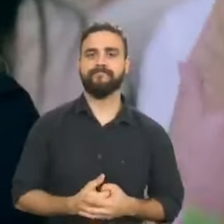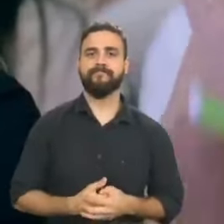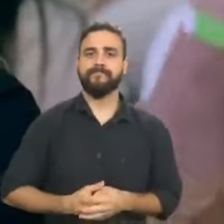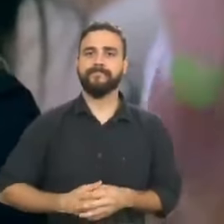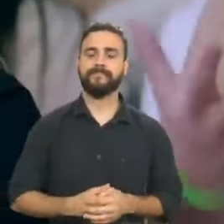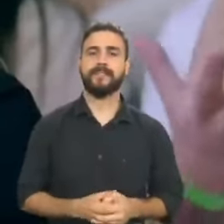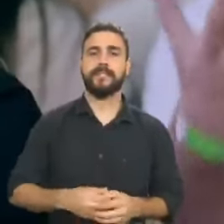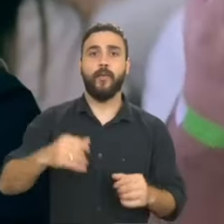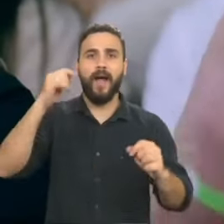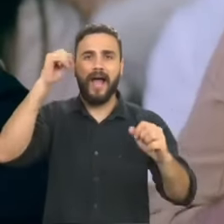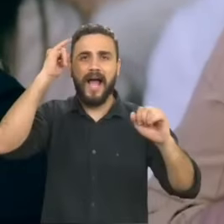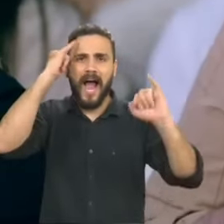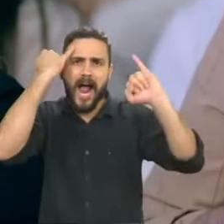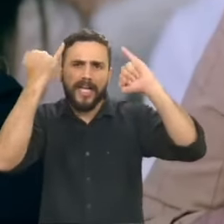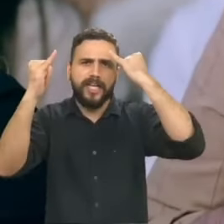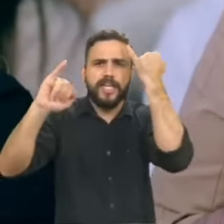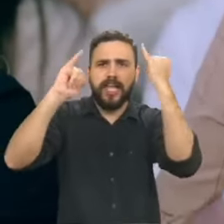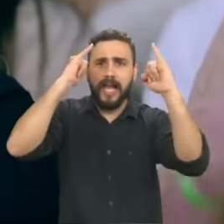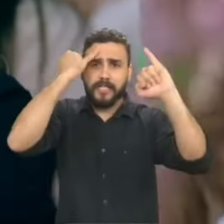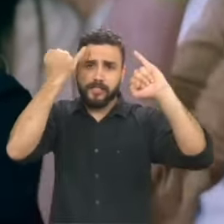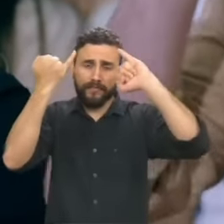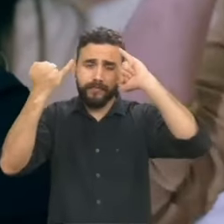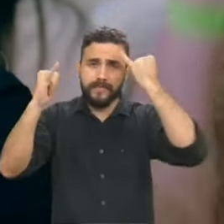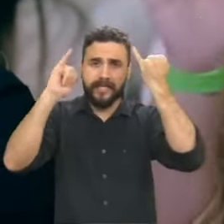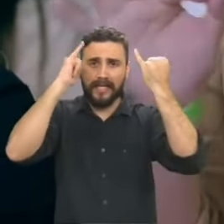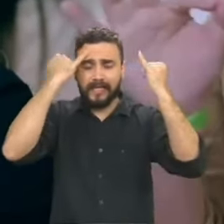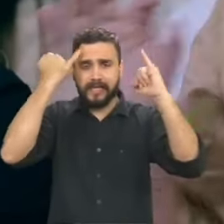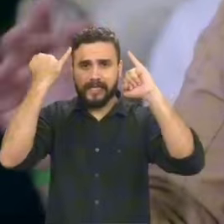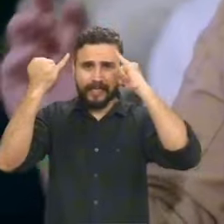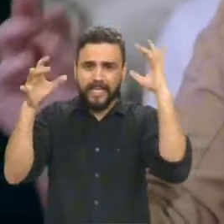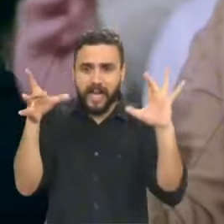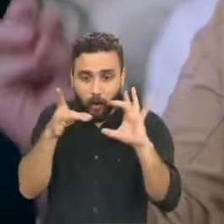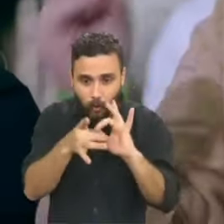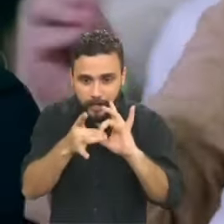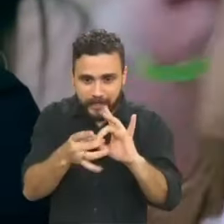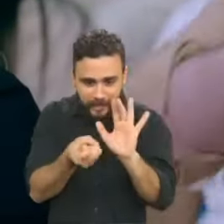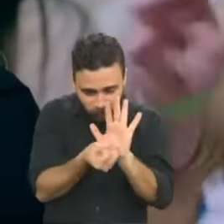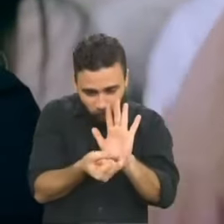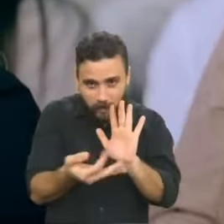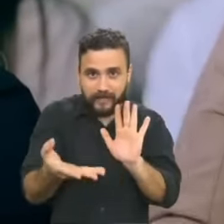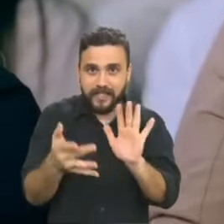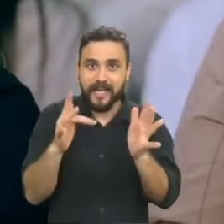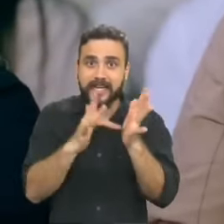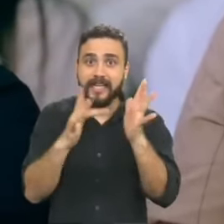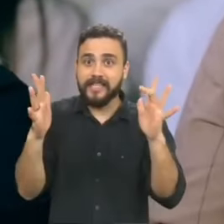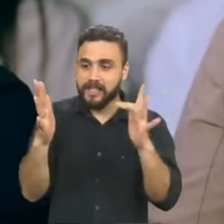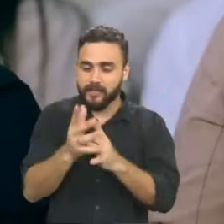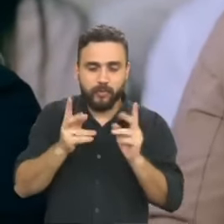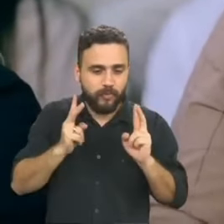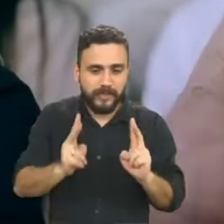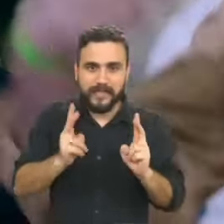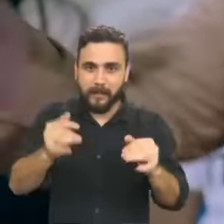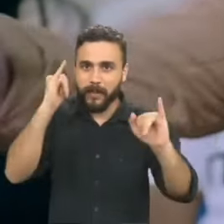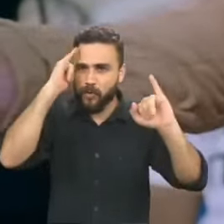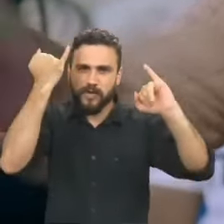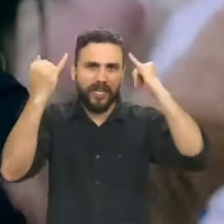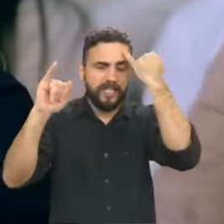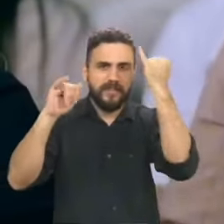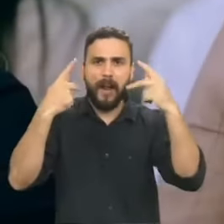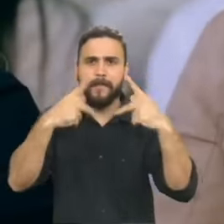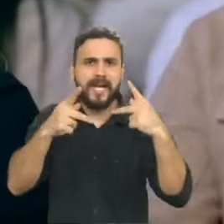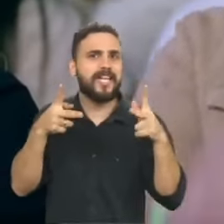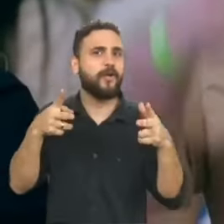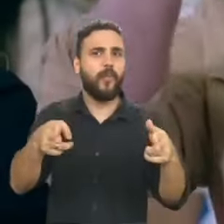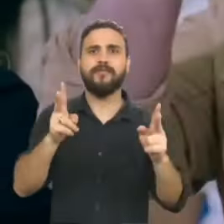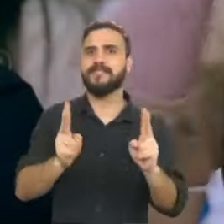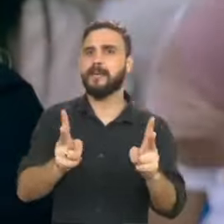criatividade, ela faz parte do testemunho do evangelho. Raramente você vê Jesus pregando do mesmo jeito para as pessoas. Com a mulher samaritana ele